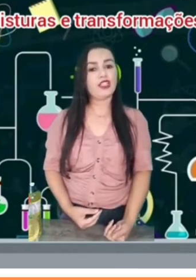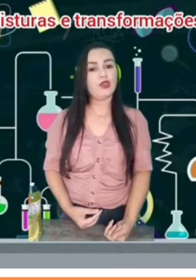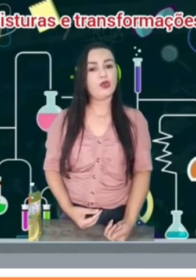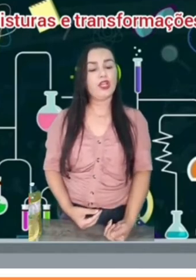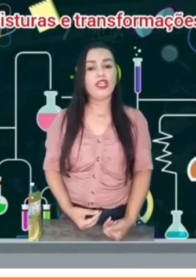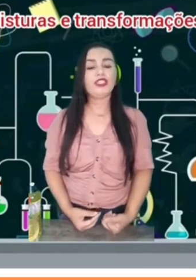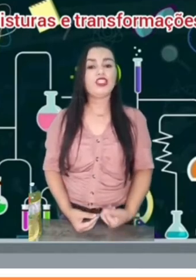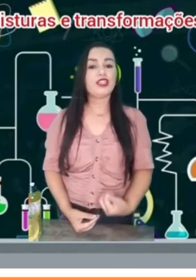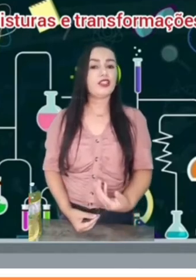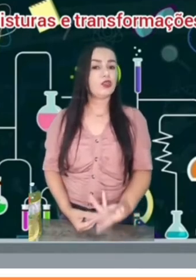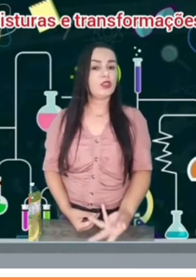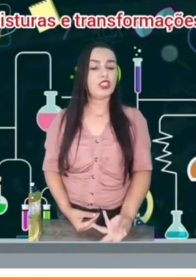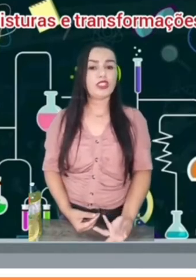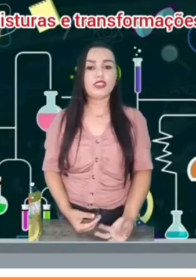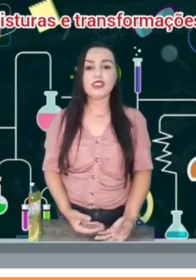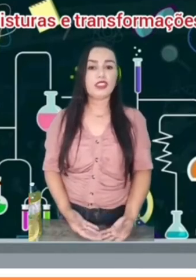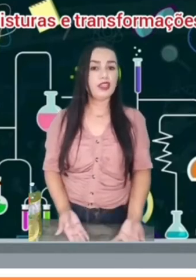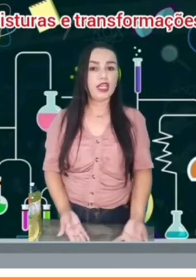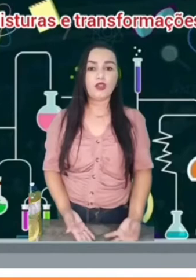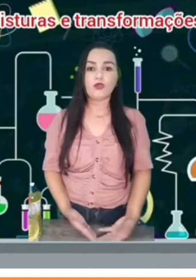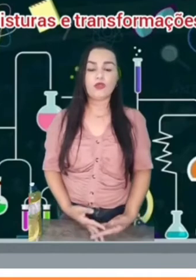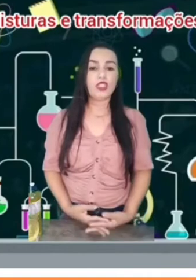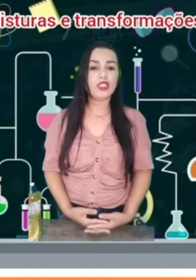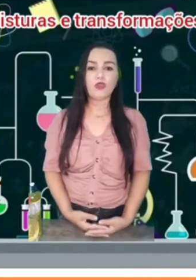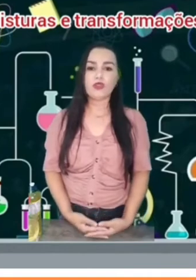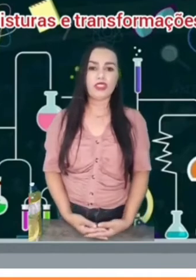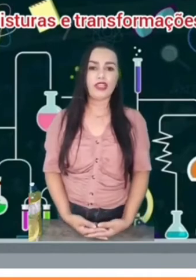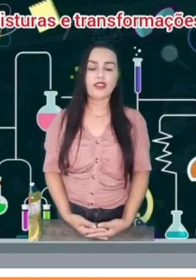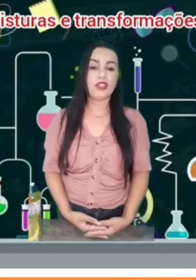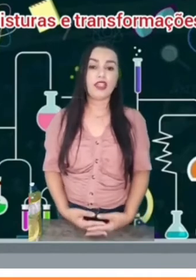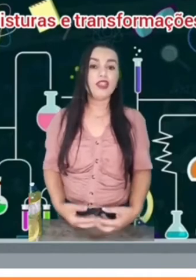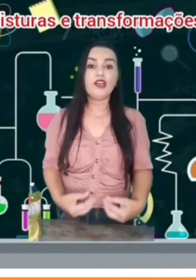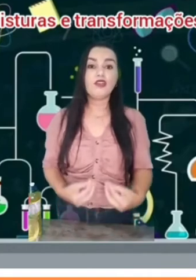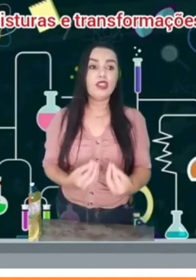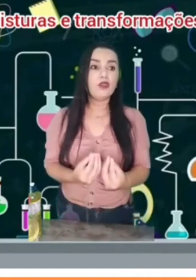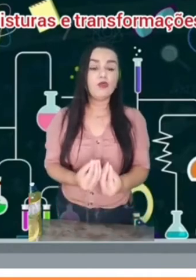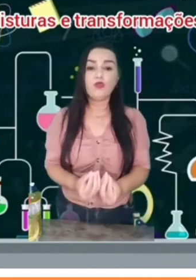estado anterior. E já tem substâncias